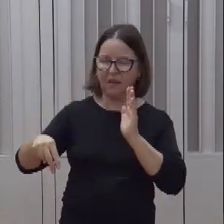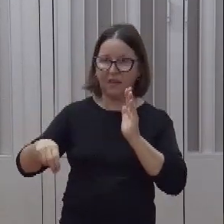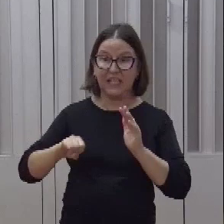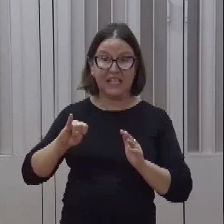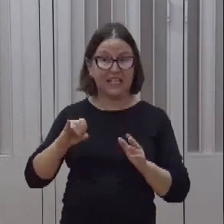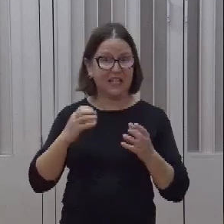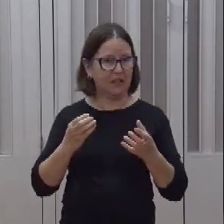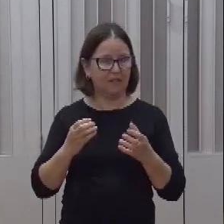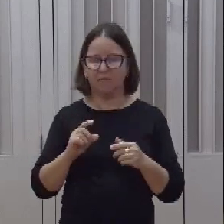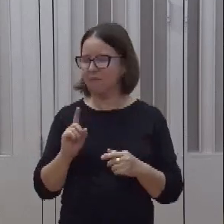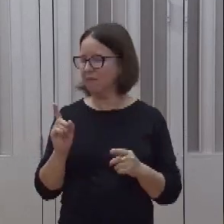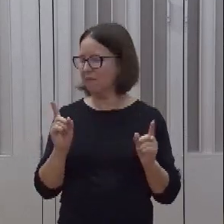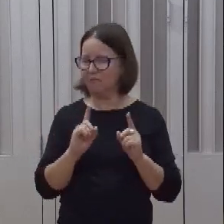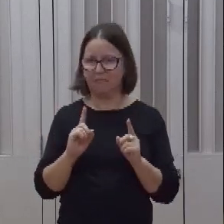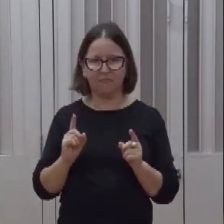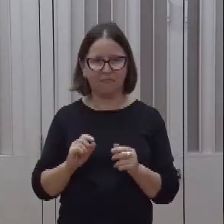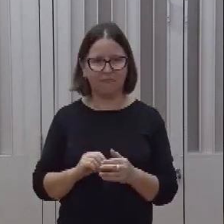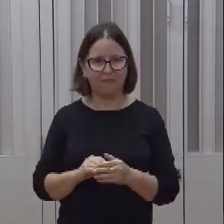que